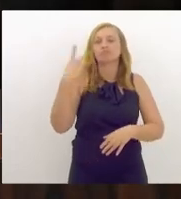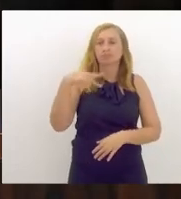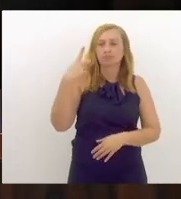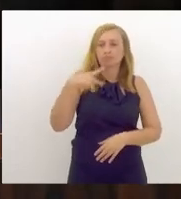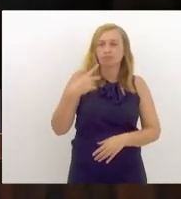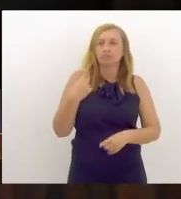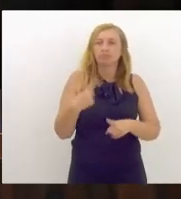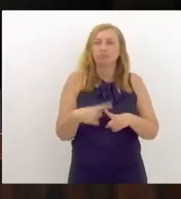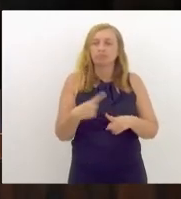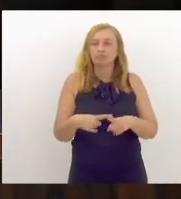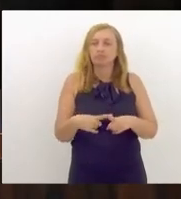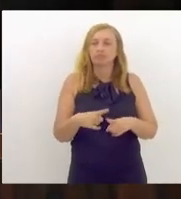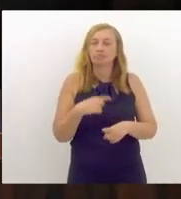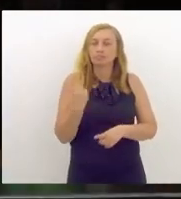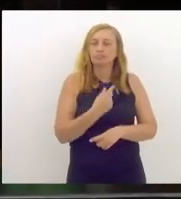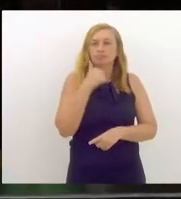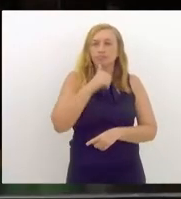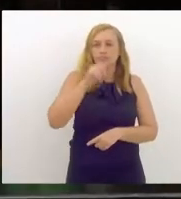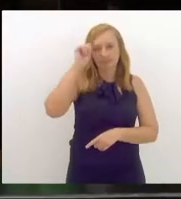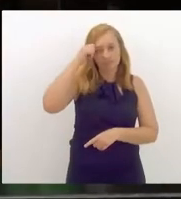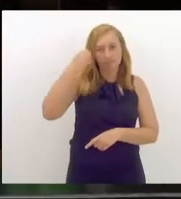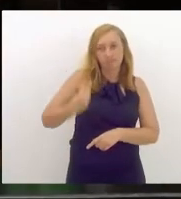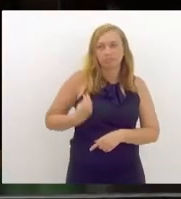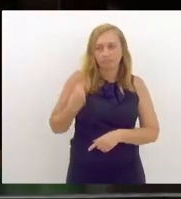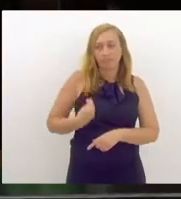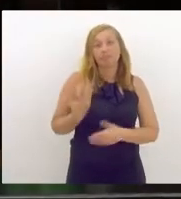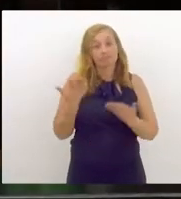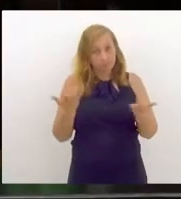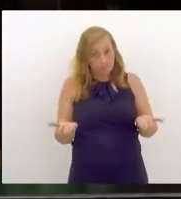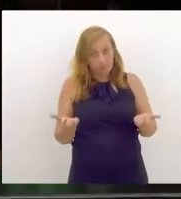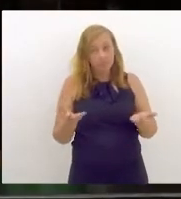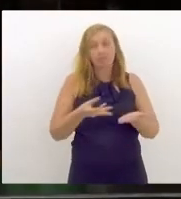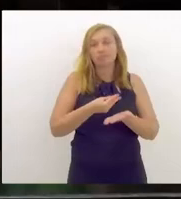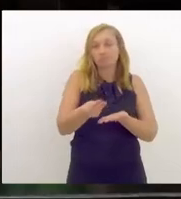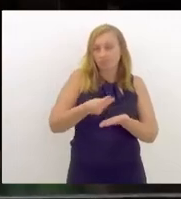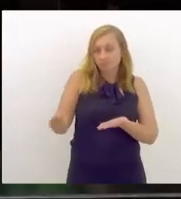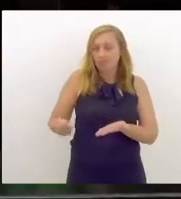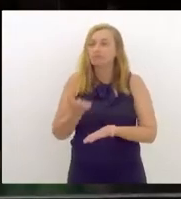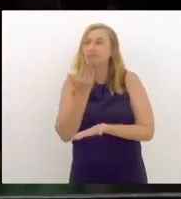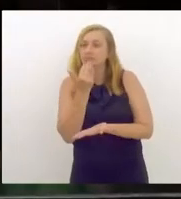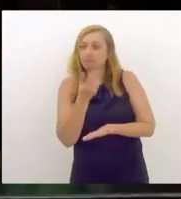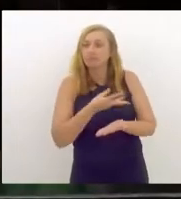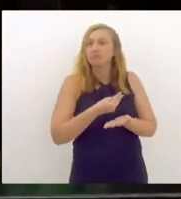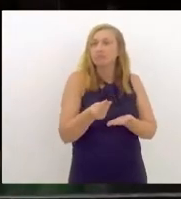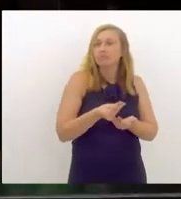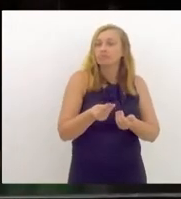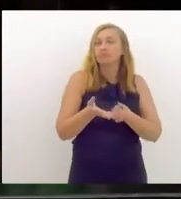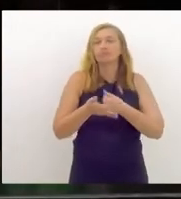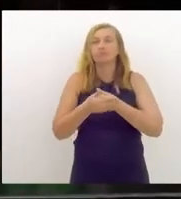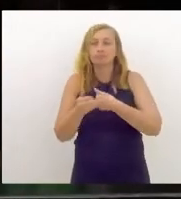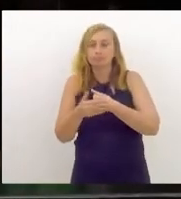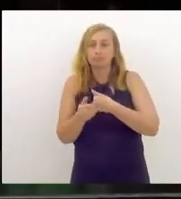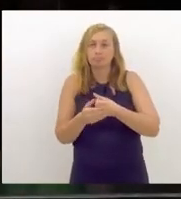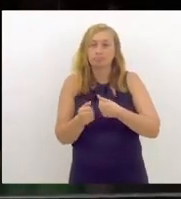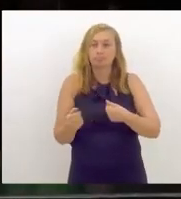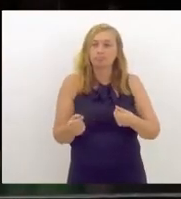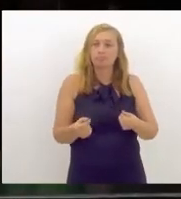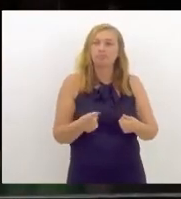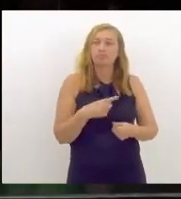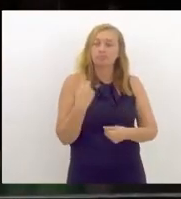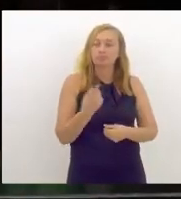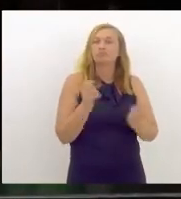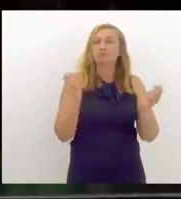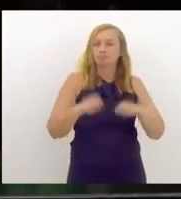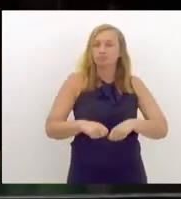porque é assim que nós mulheres negras sobrevivemos né distribuindo comida distribuindo nossas afetos distribuindo as